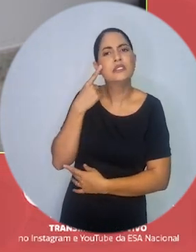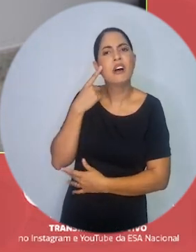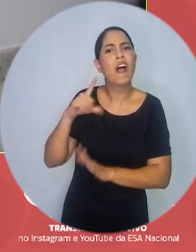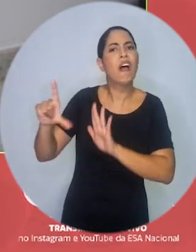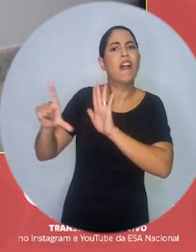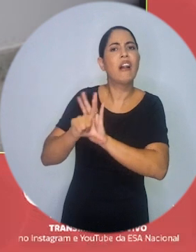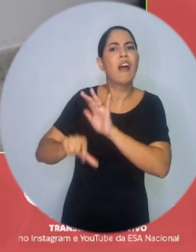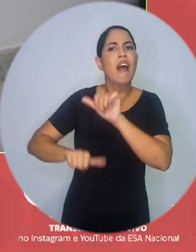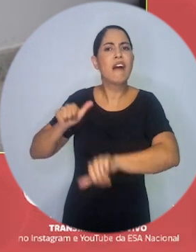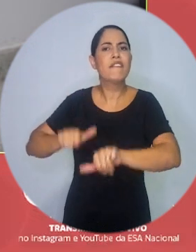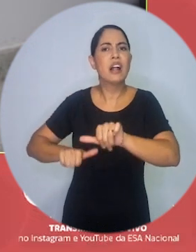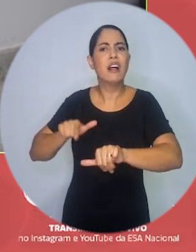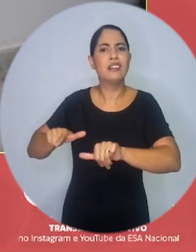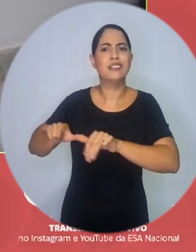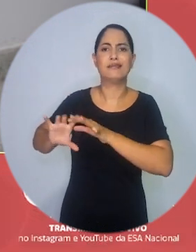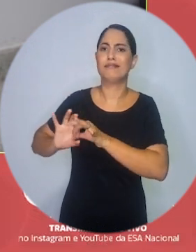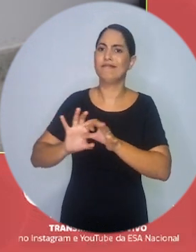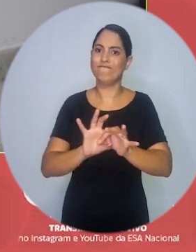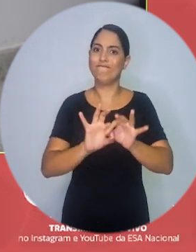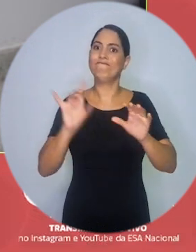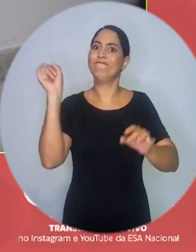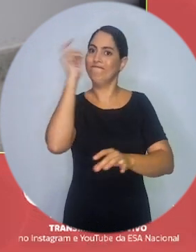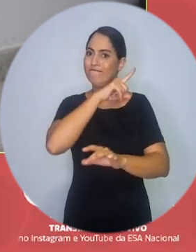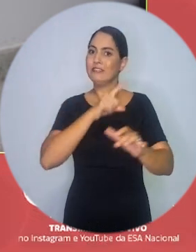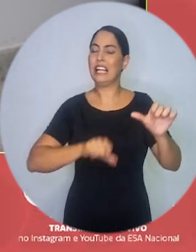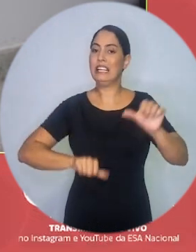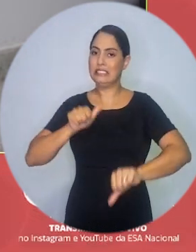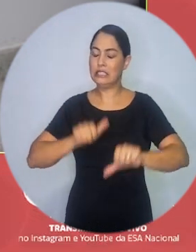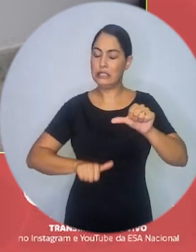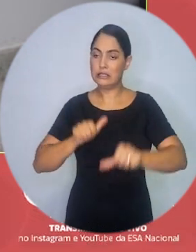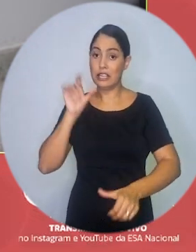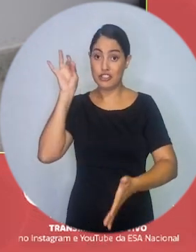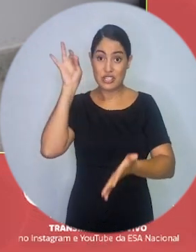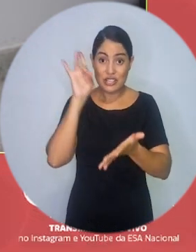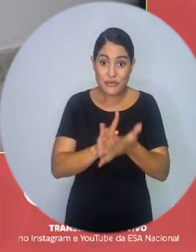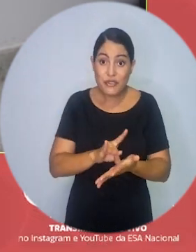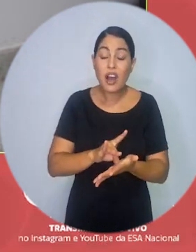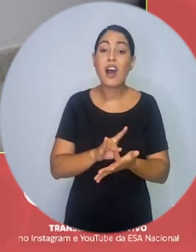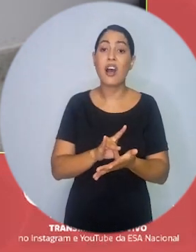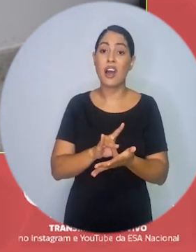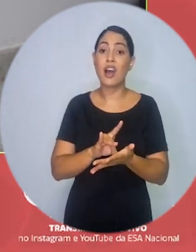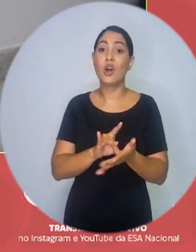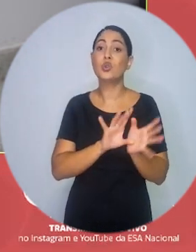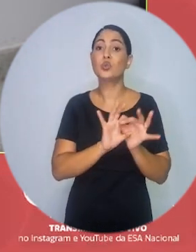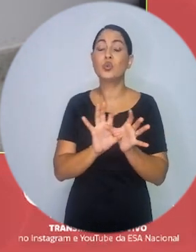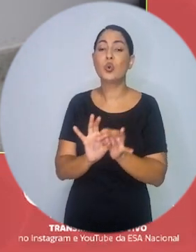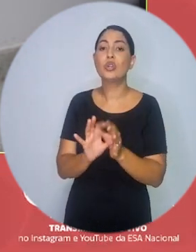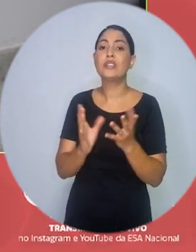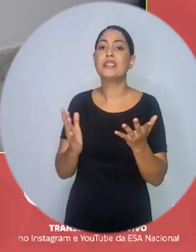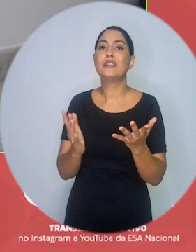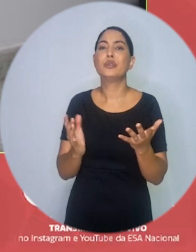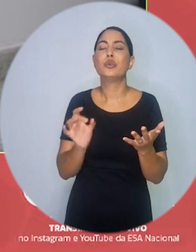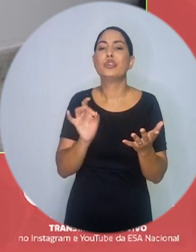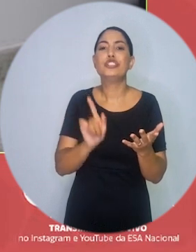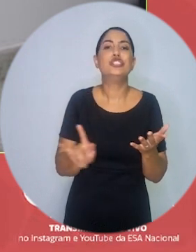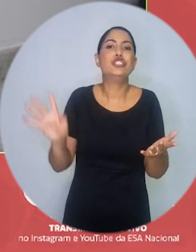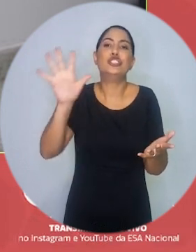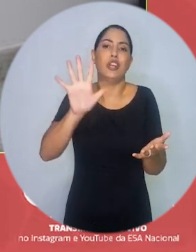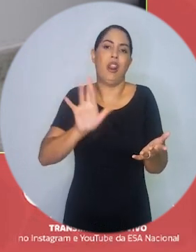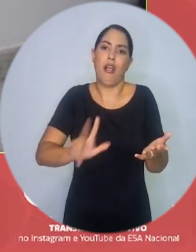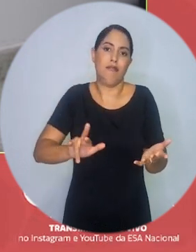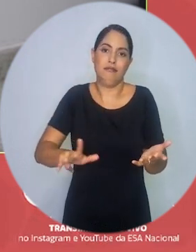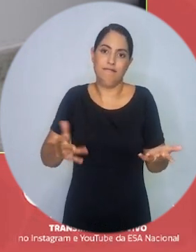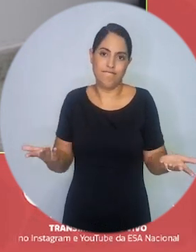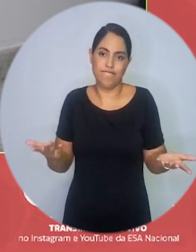avaliação da lei. Isso é muito difícil de a gente avaliar num caso ex ante,